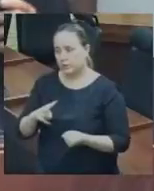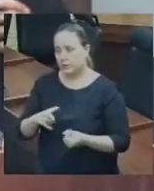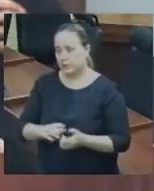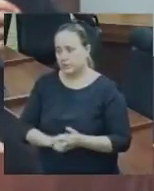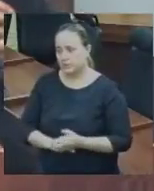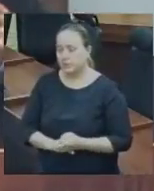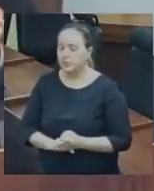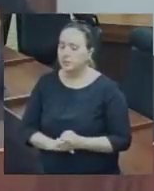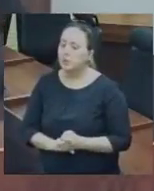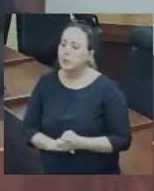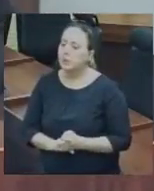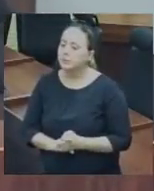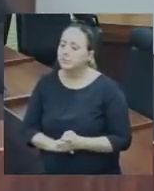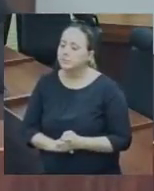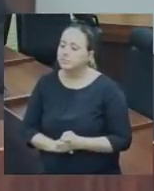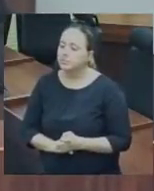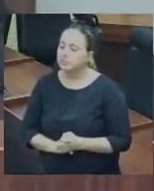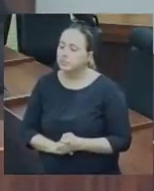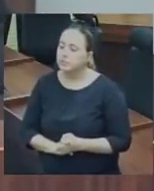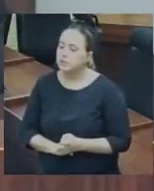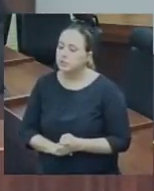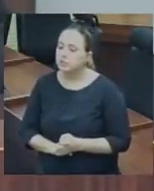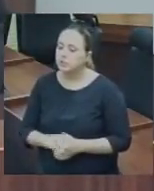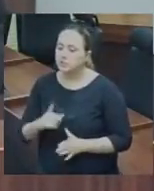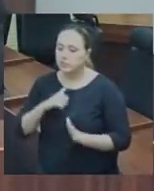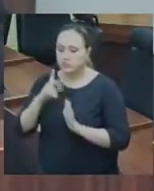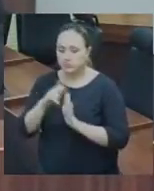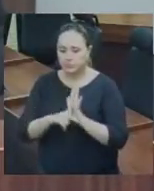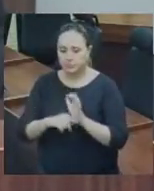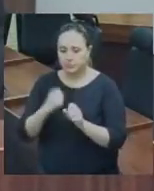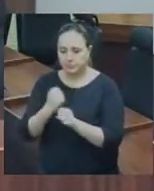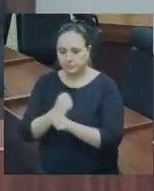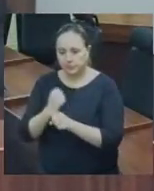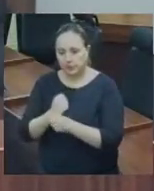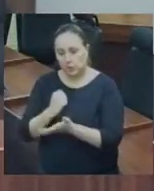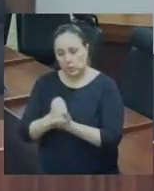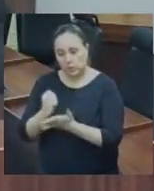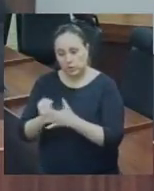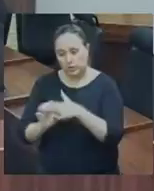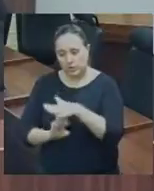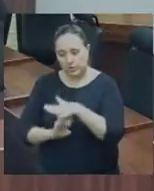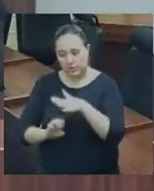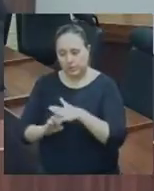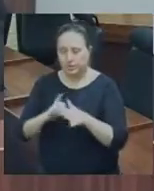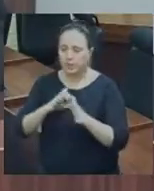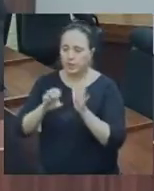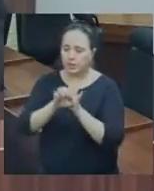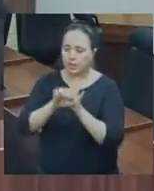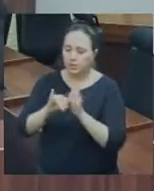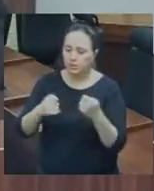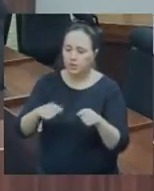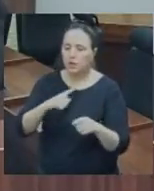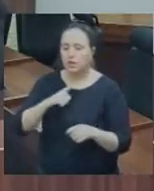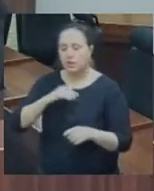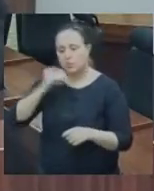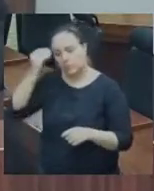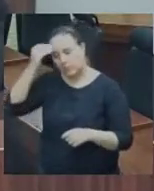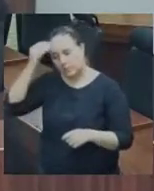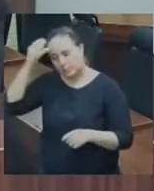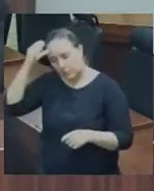fizemos uma um projeto de reforma contratamos uma empresa estava no edital que tinha que ter conhecimento de